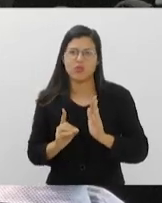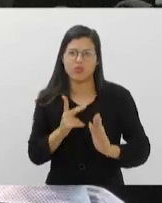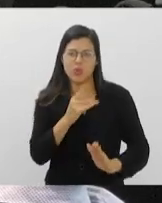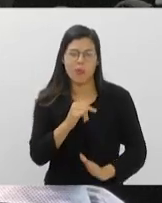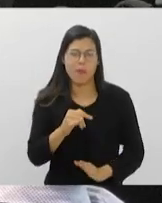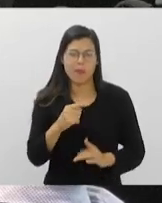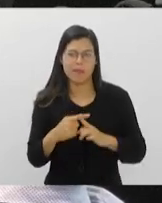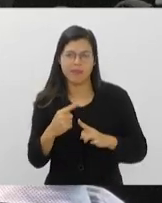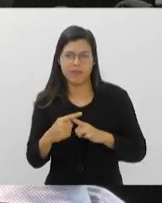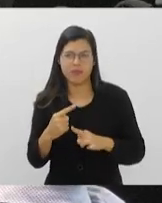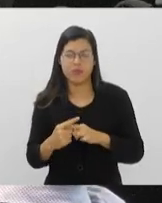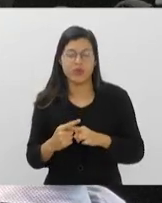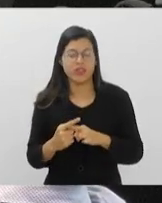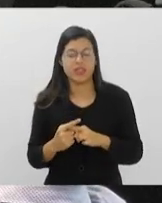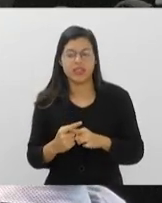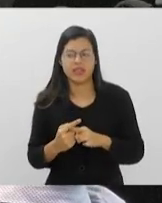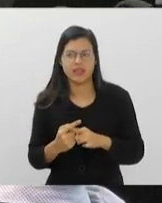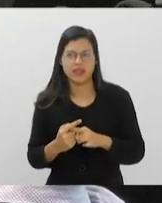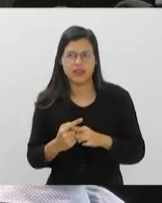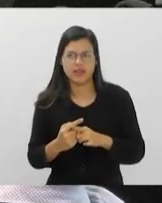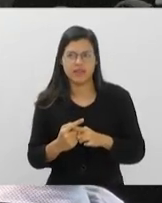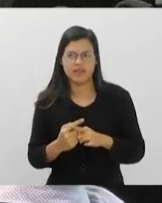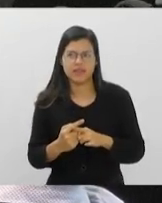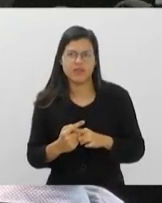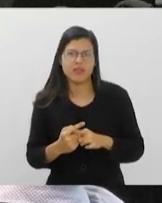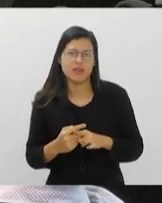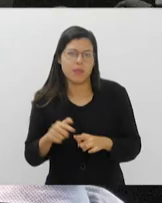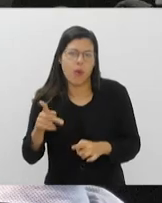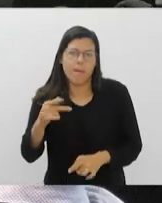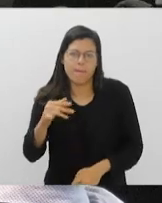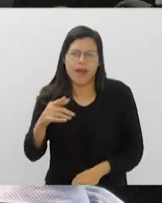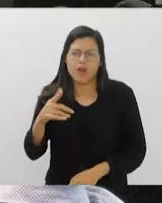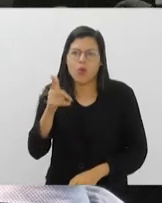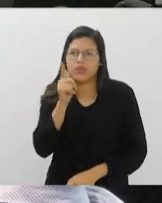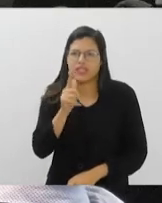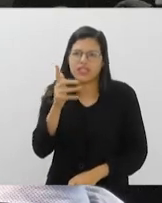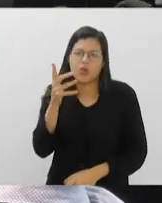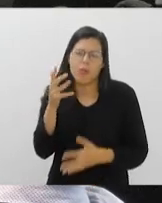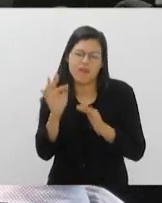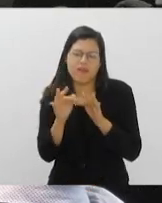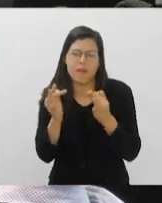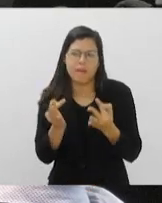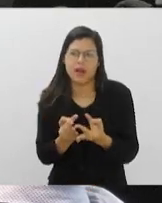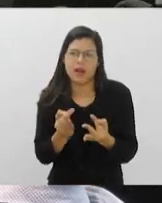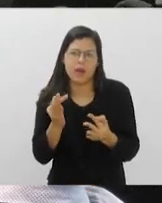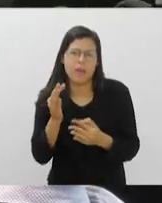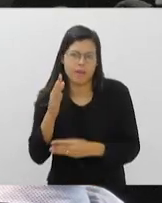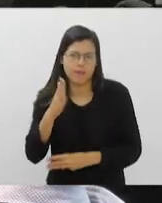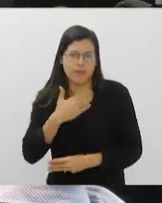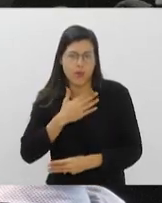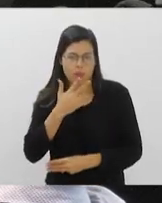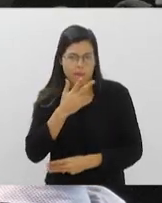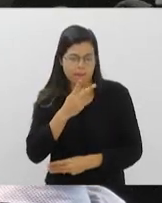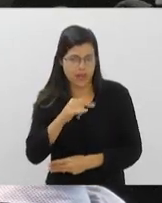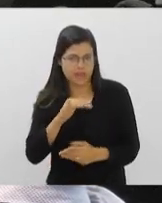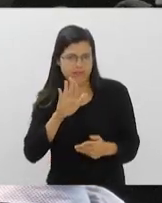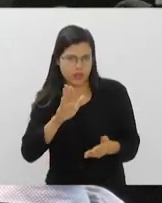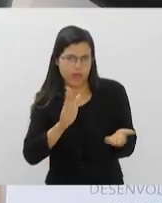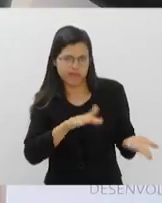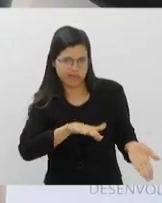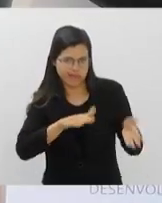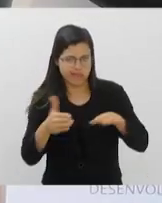deu o direito de fam eh de uma família pro meu pai meu pai já não está mais aqui e eu também sou mãe por adoção não é